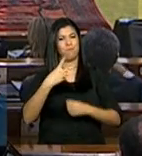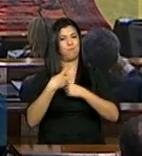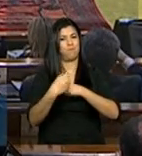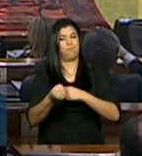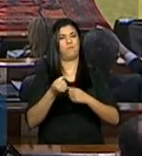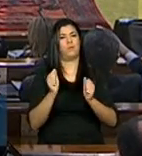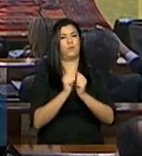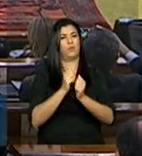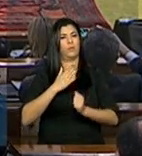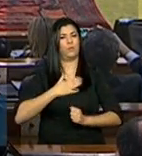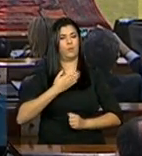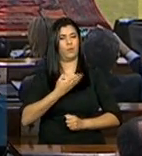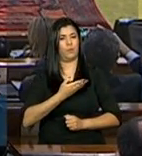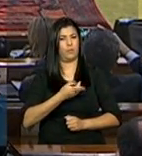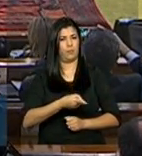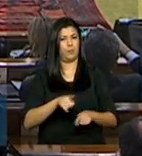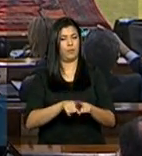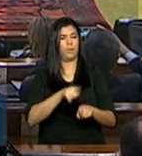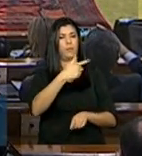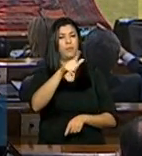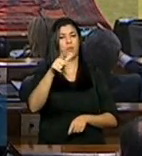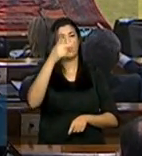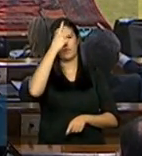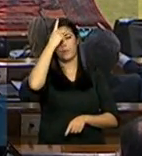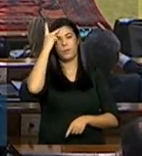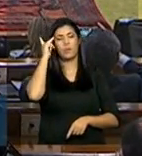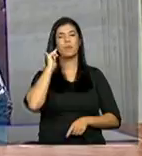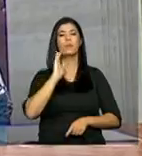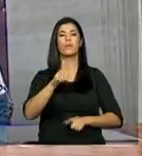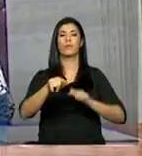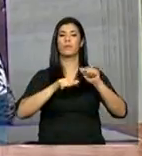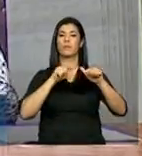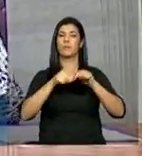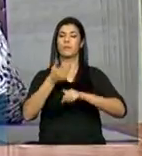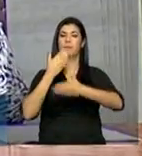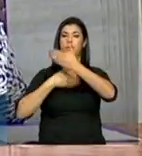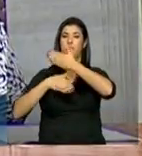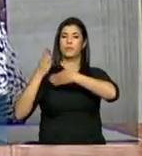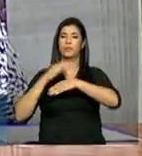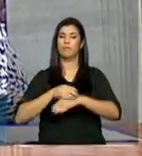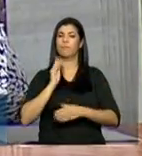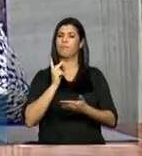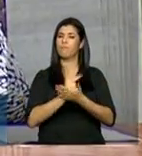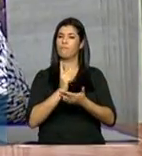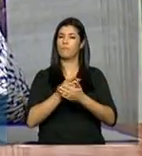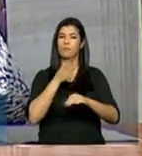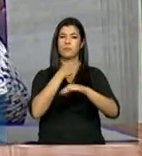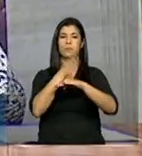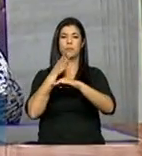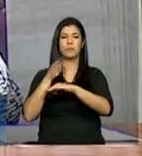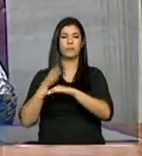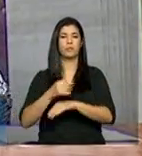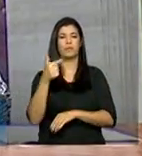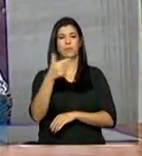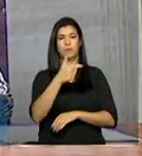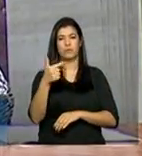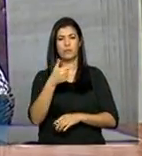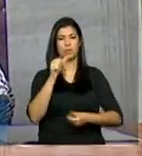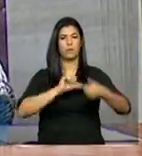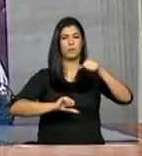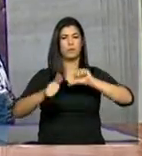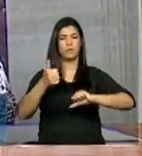junto comigo, com o Maurício e com algumas outras pessoas aqui, participou dos 22